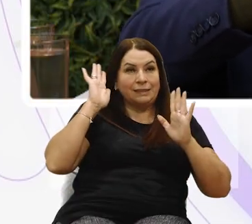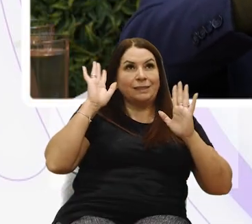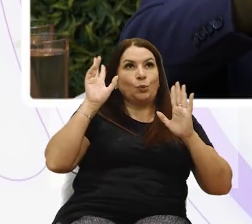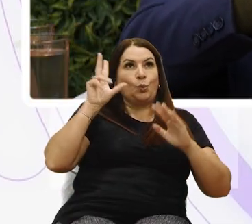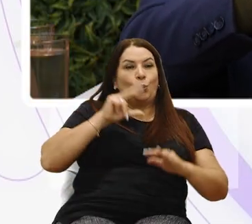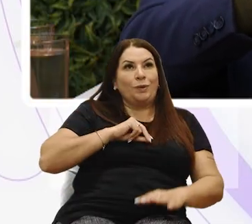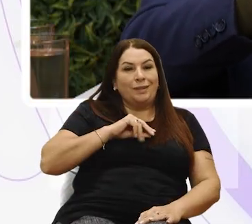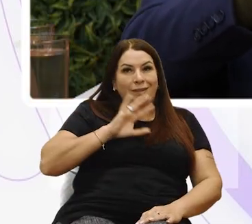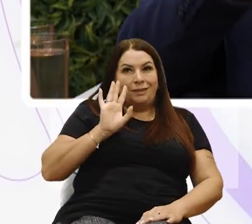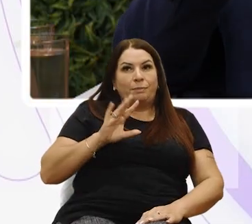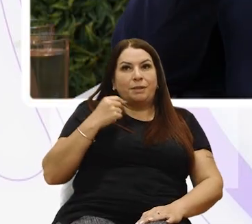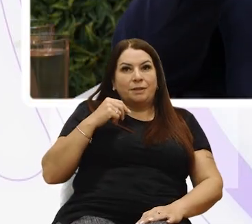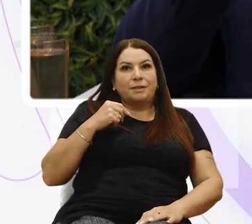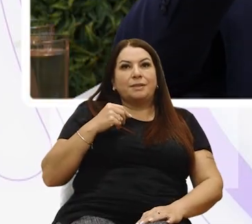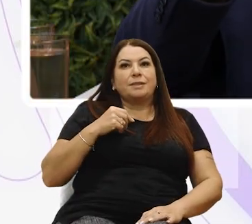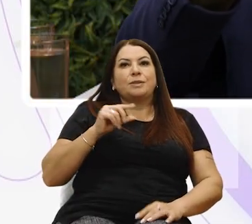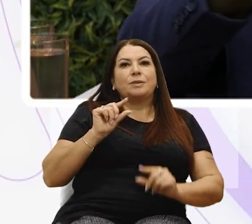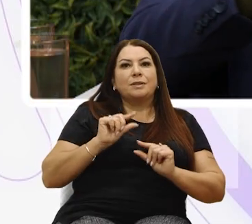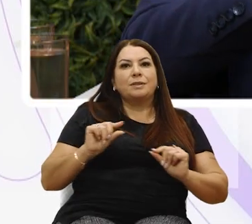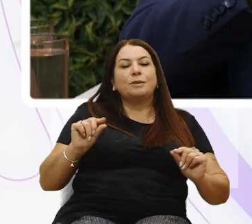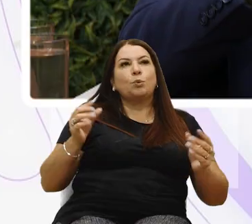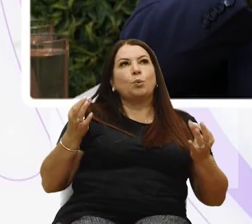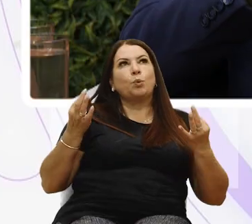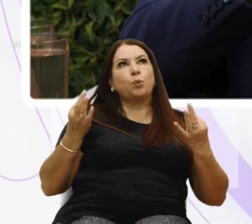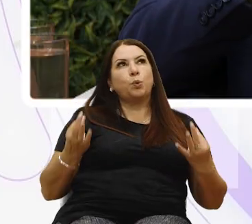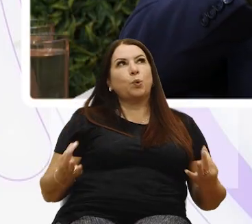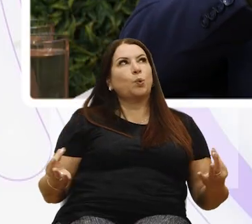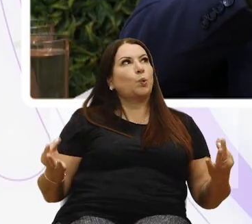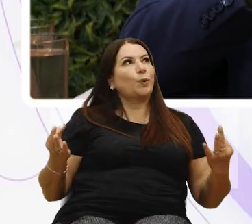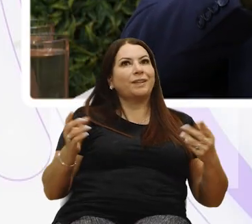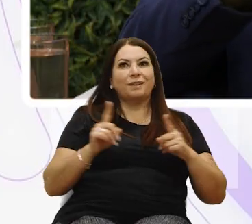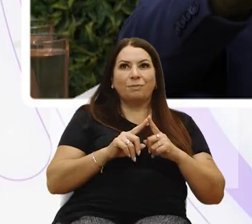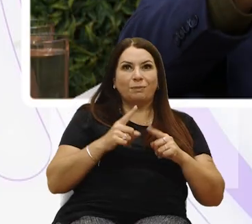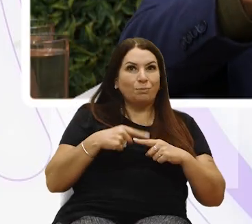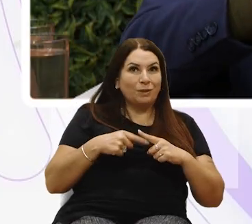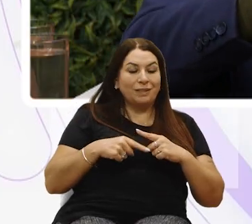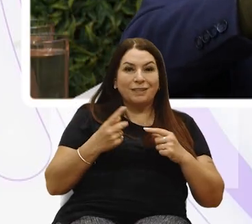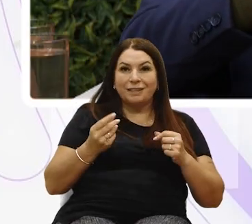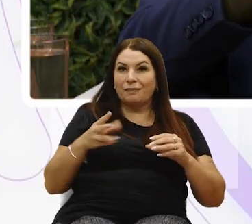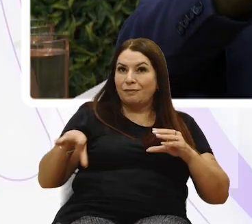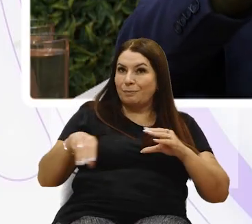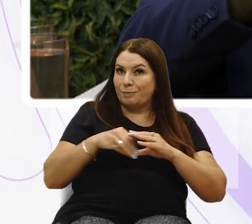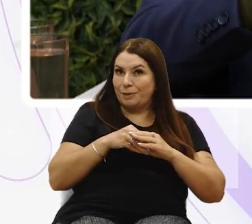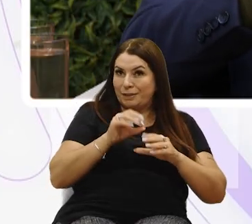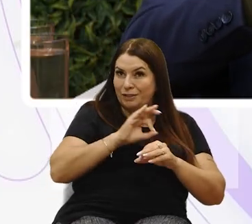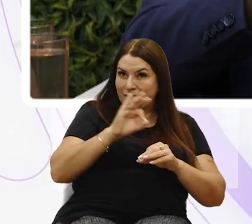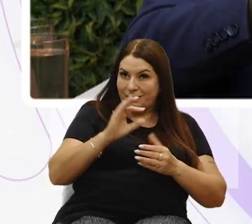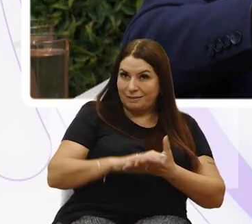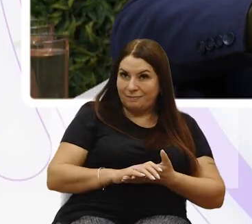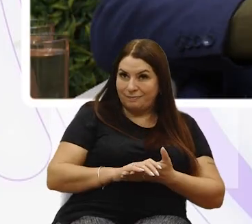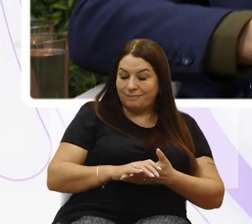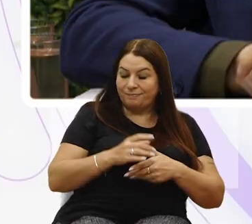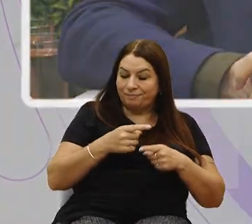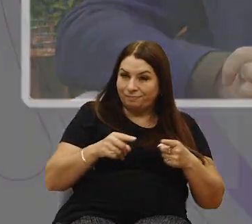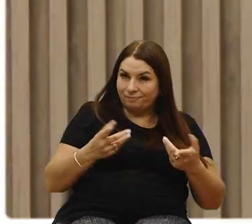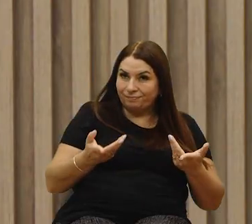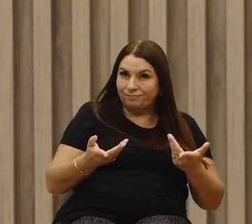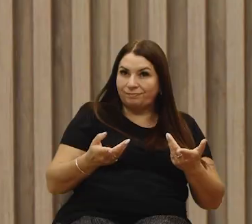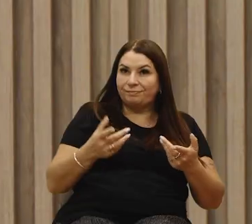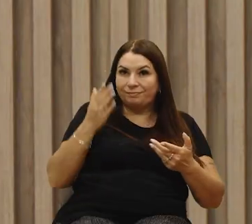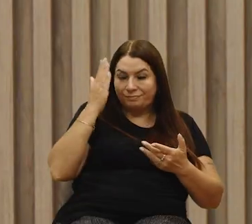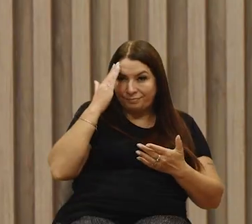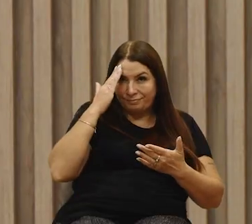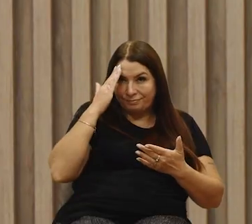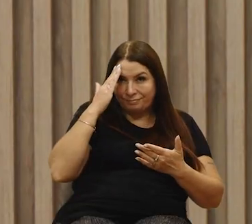Nossa, processos precisam de tem que maturação. ser um pouco zen, né? Porque senão E não- vamos fazer parte das estatísticas. Mas a gente